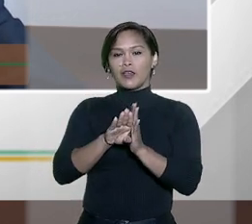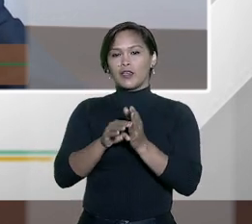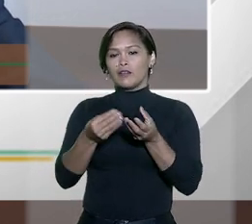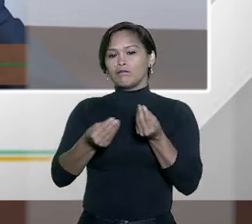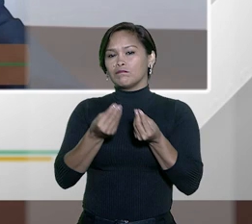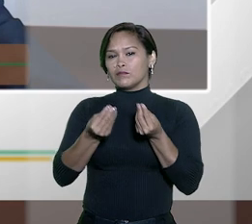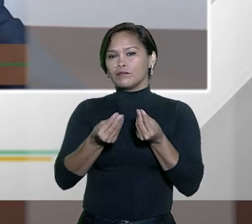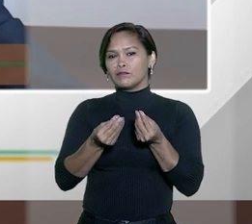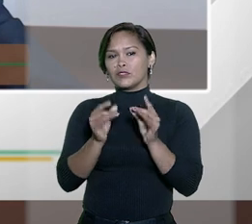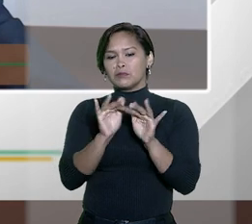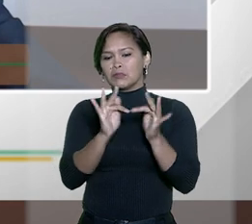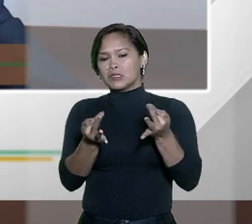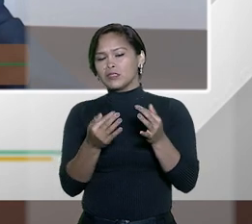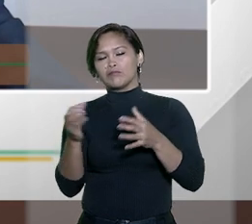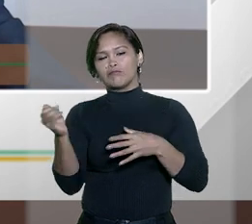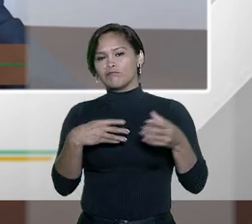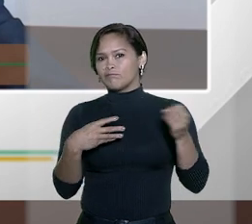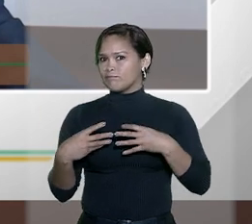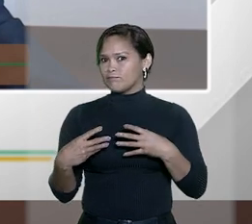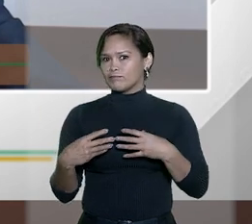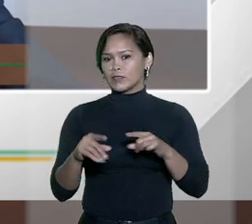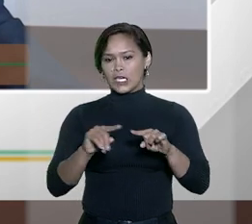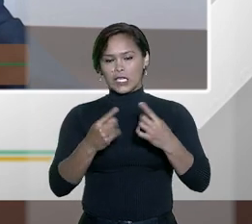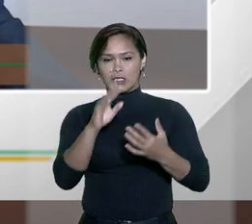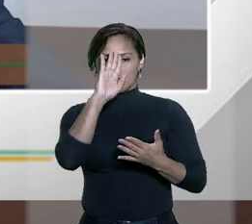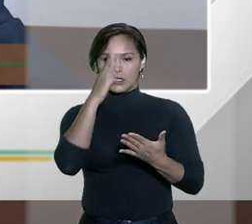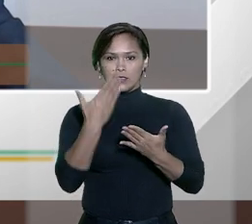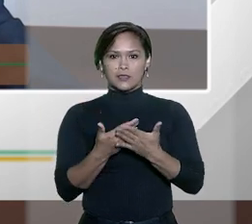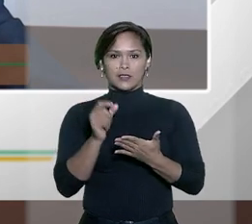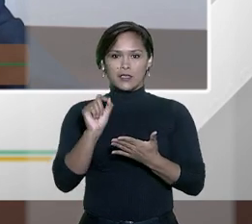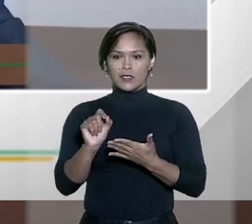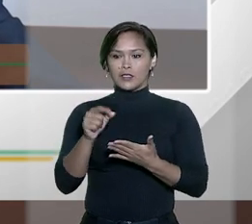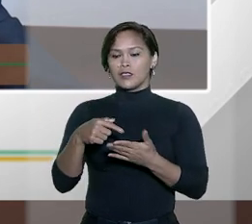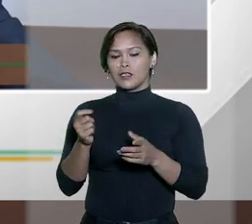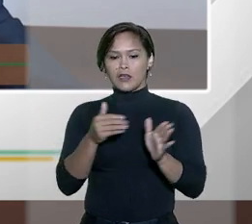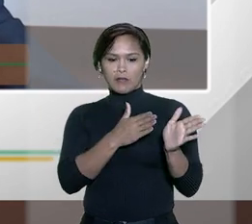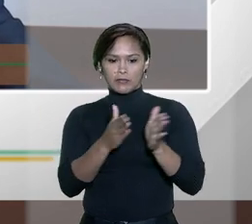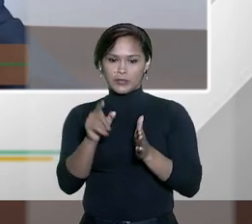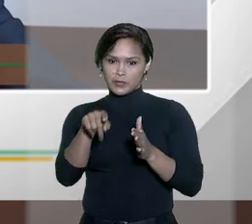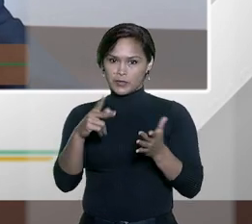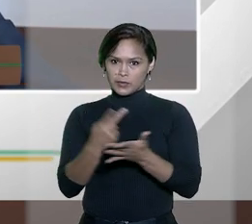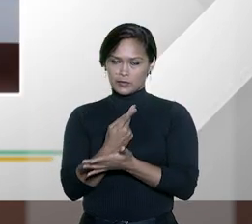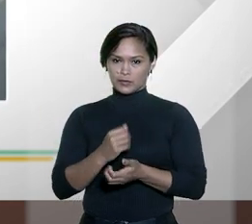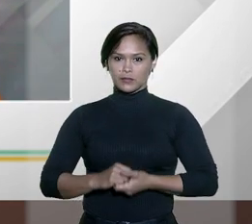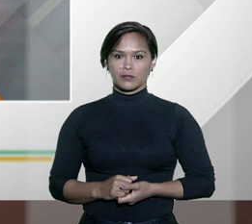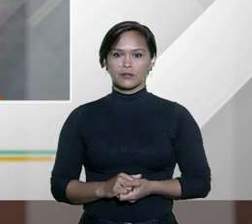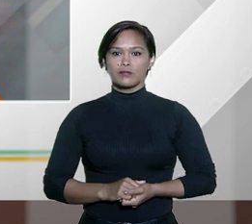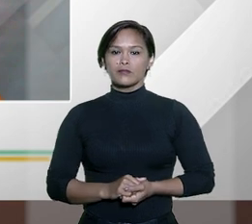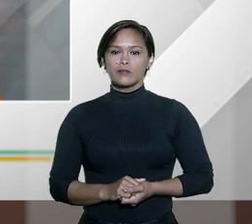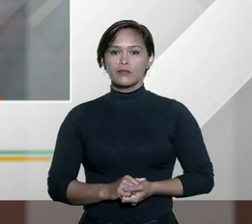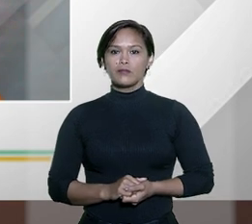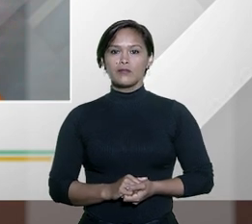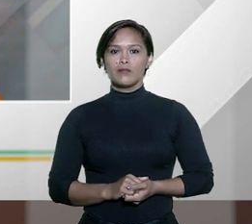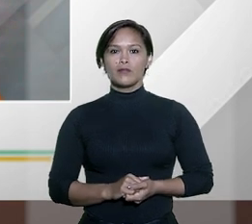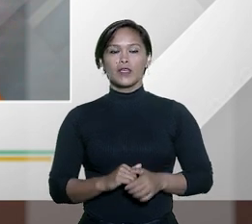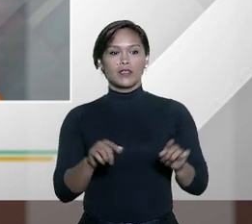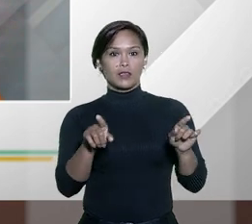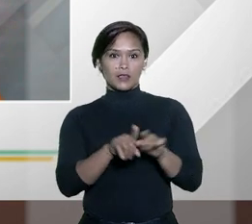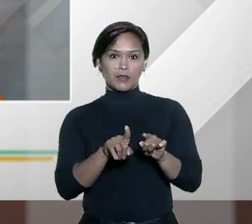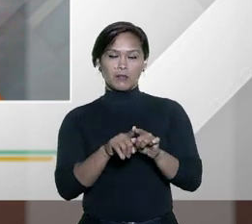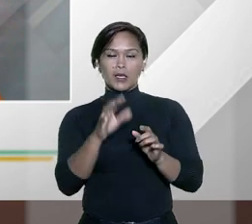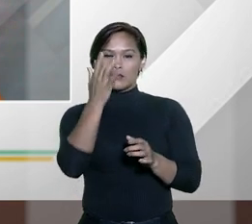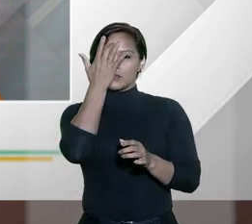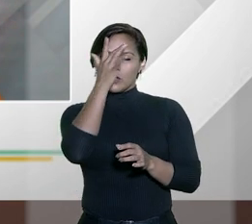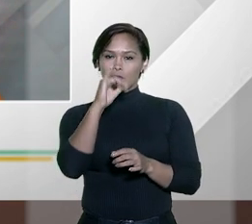forma, de uma simples atualização, né? Então, creio que é por aí. Além disso,